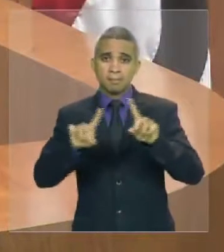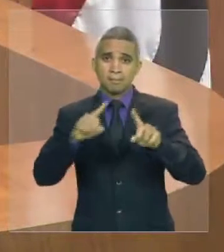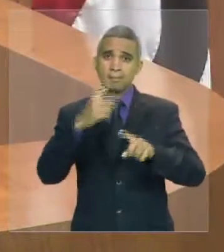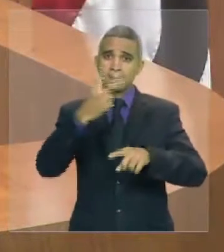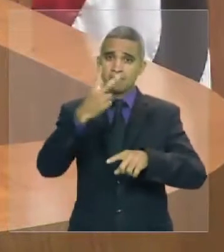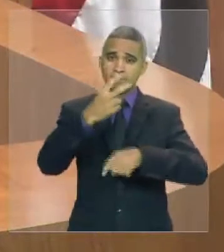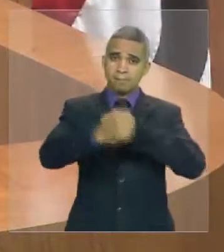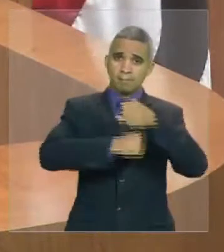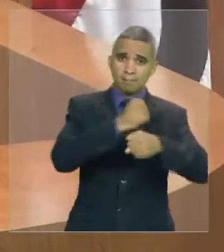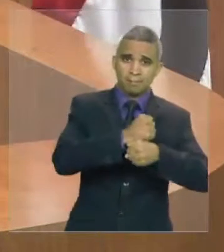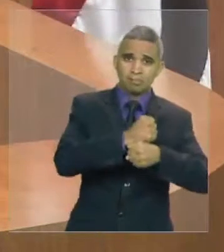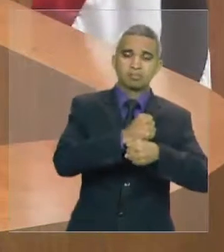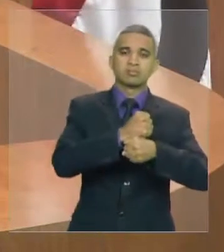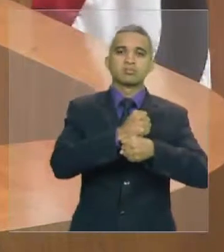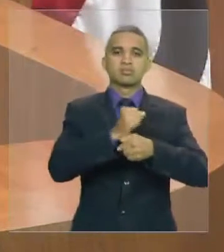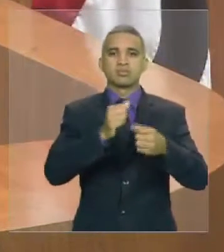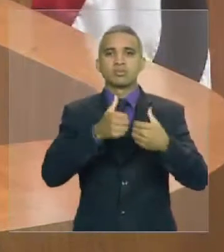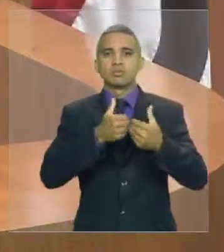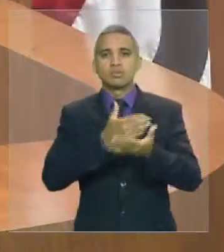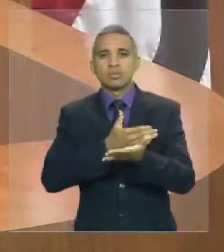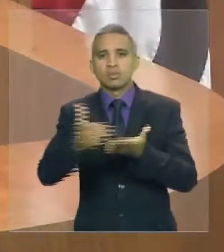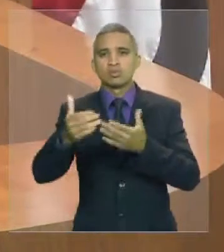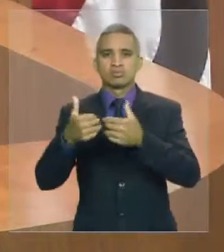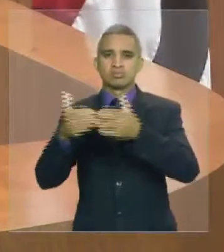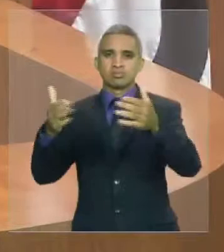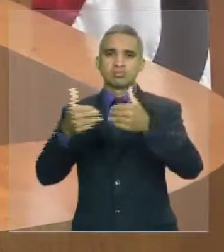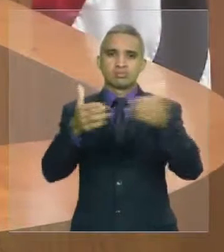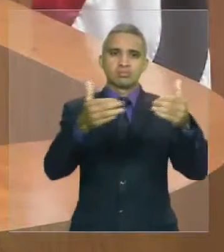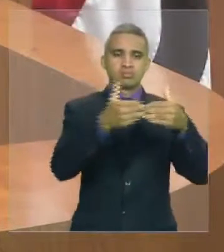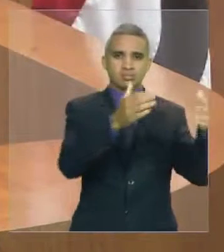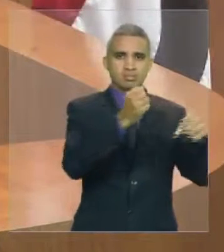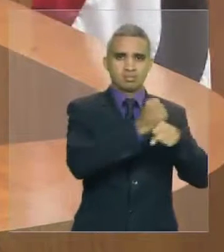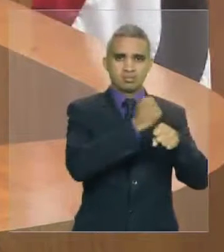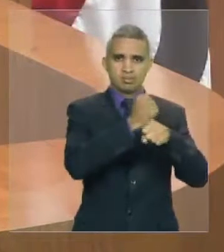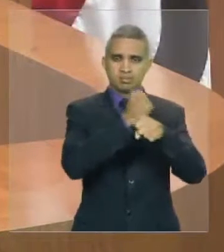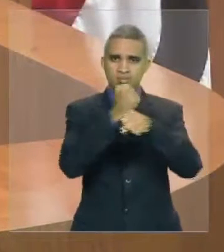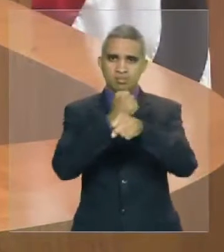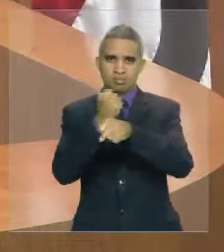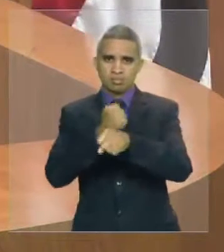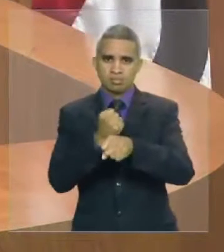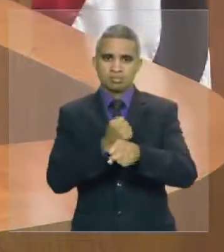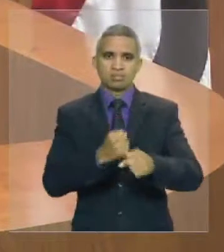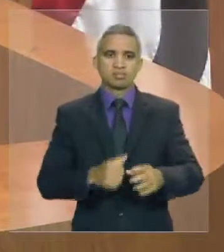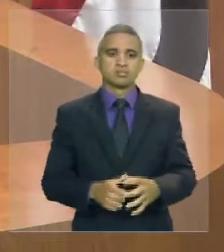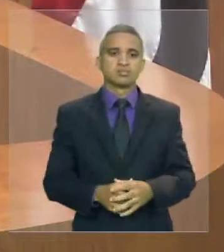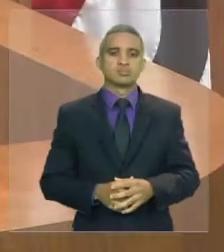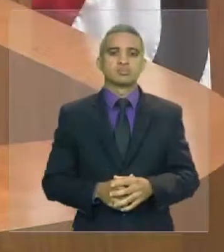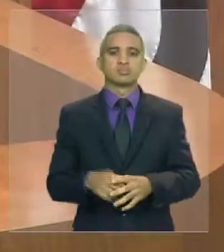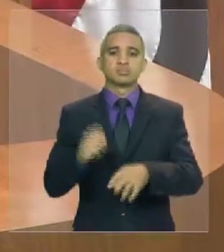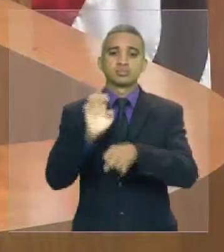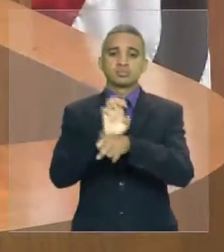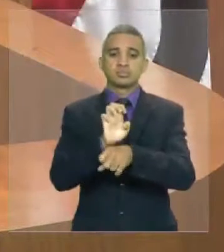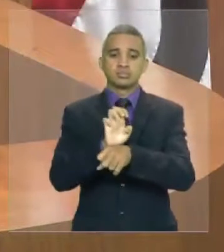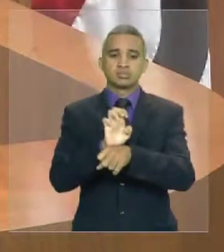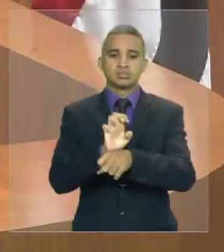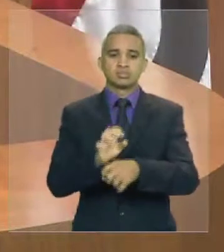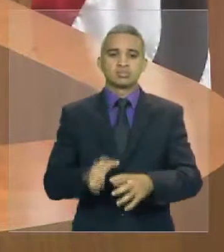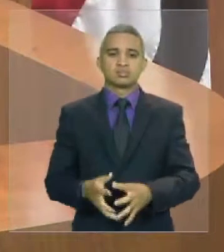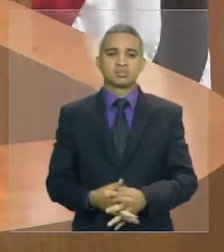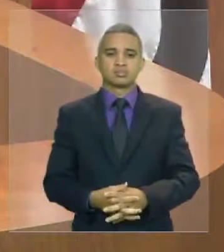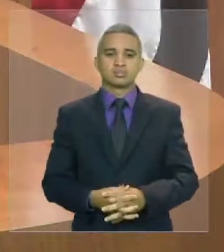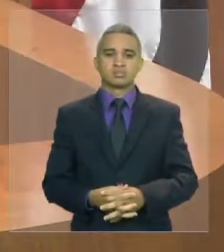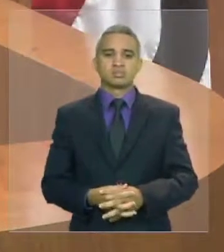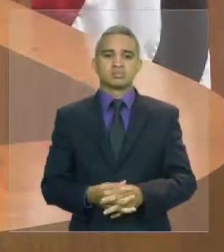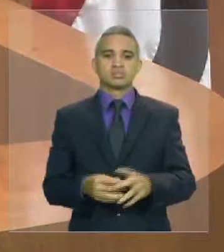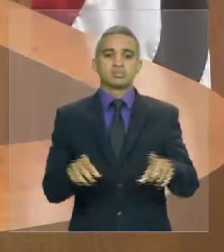obras. E o governador Flávio Dino está fazendo isso. Está andando já no rural do estado e